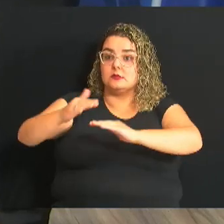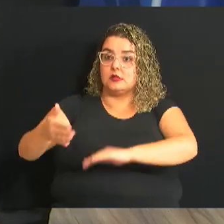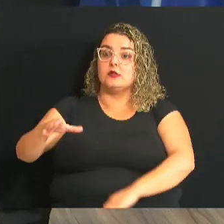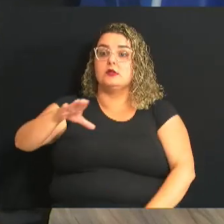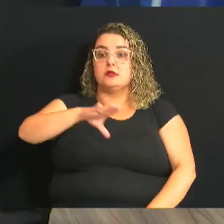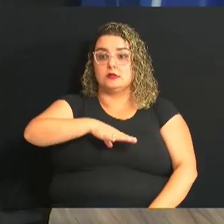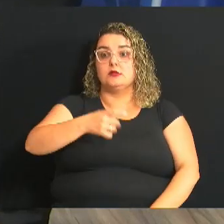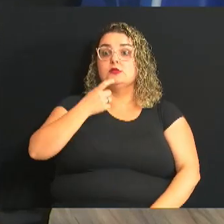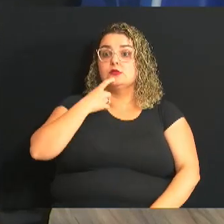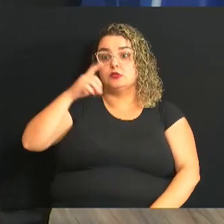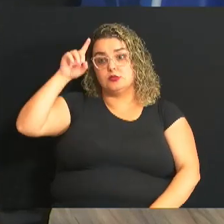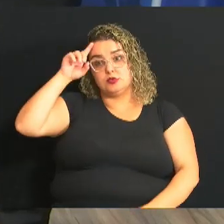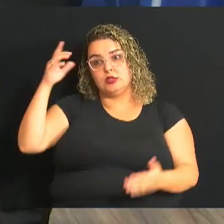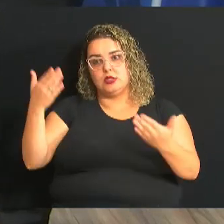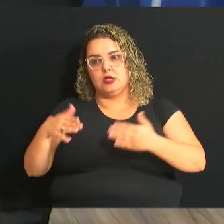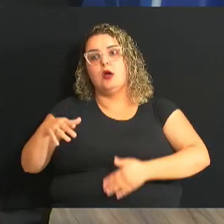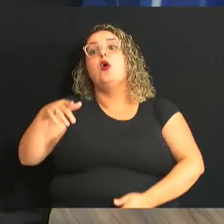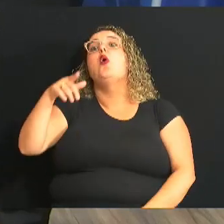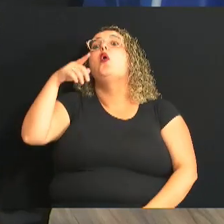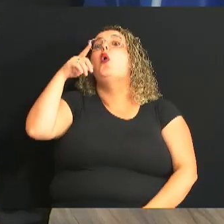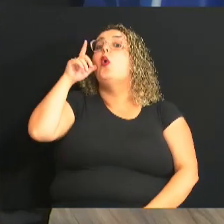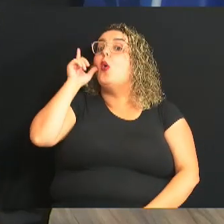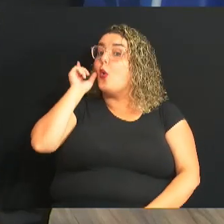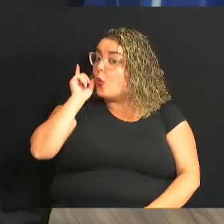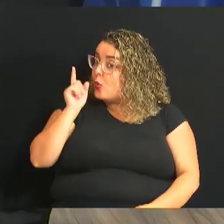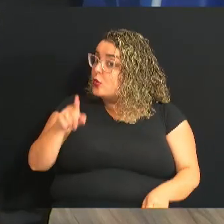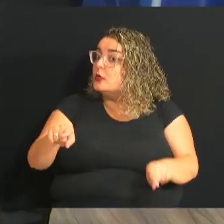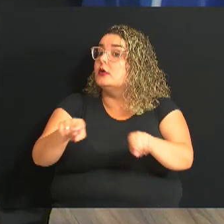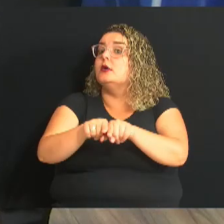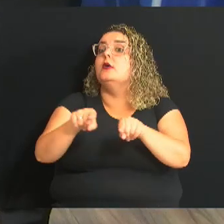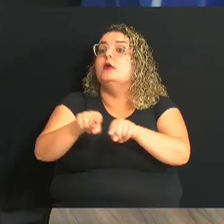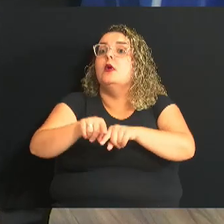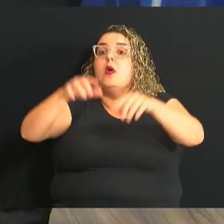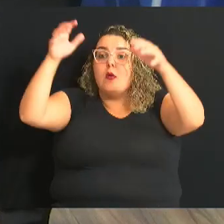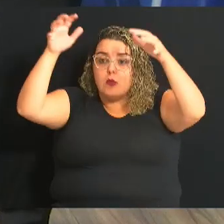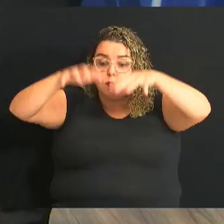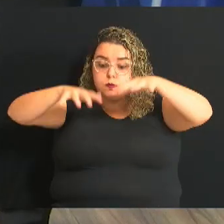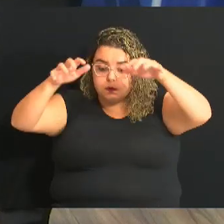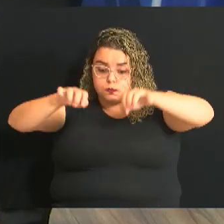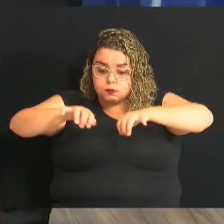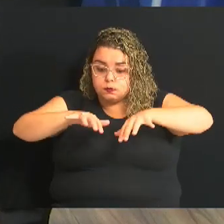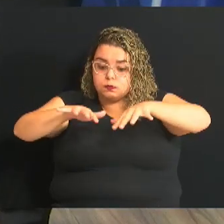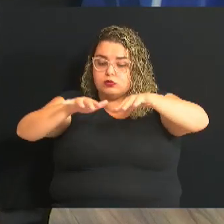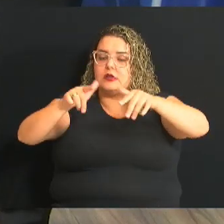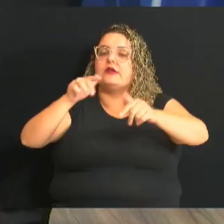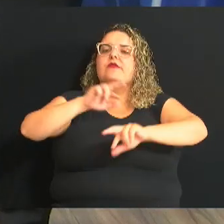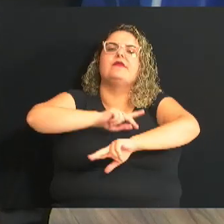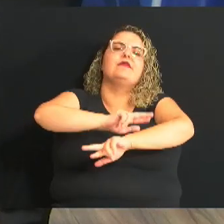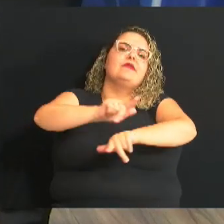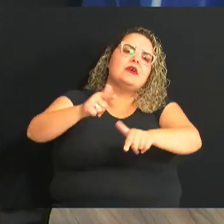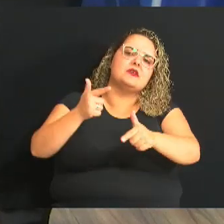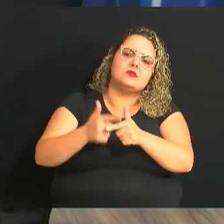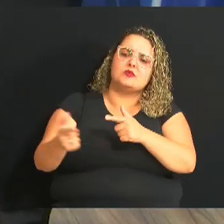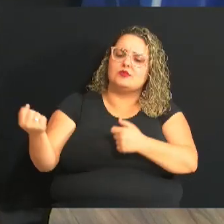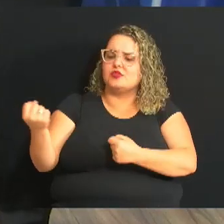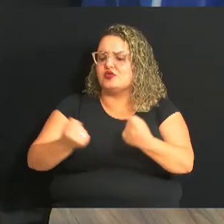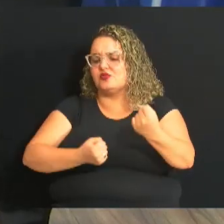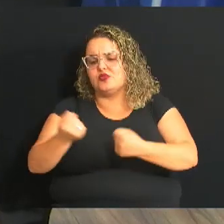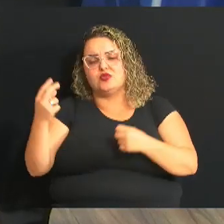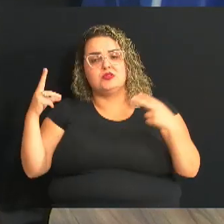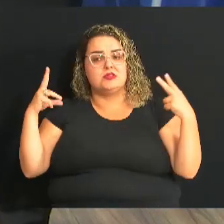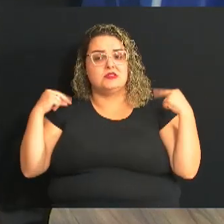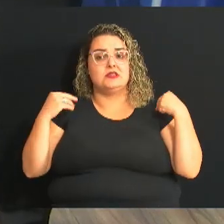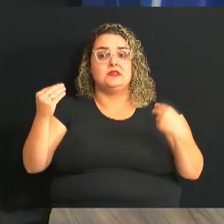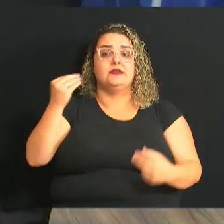dia de hoje. Ontem também, causando alagamentos, muitos transtornos para os motoristas, para quem estava